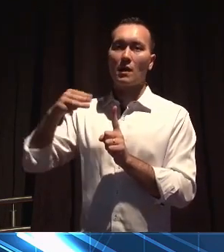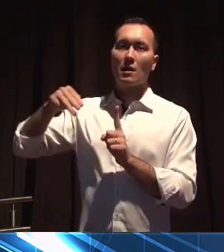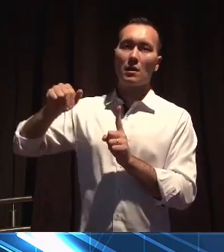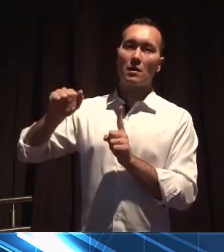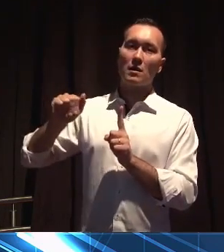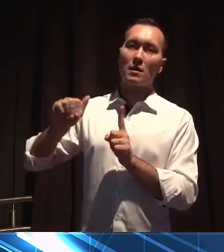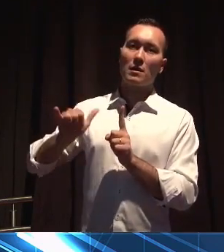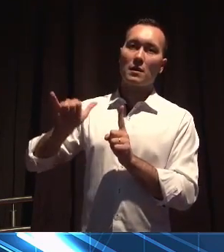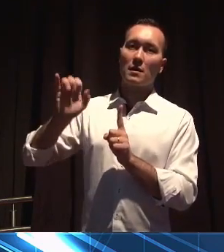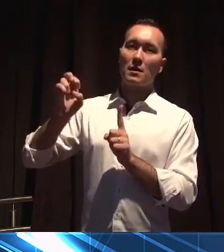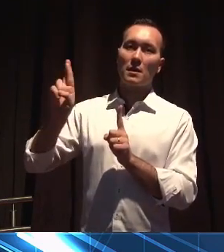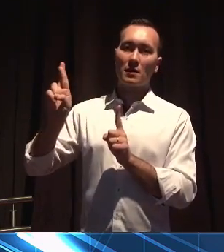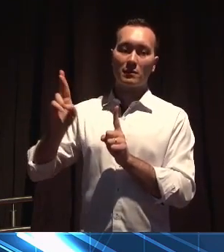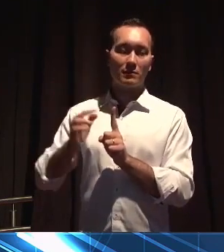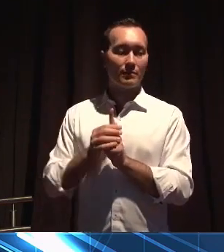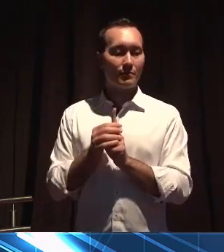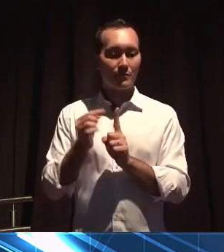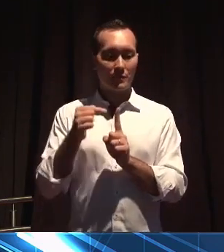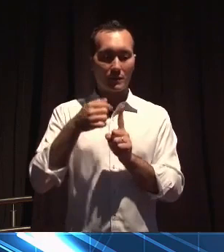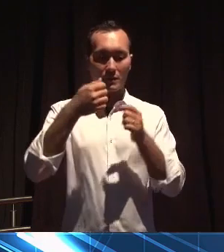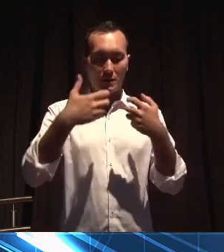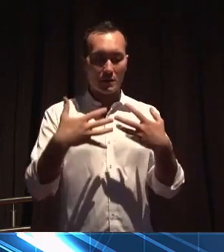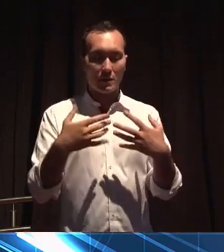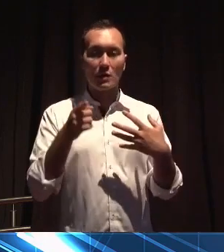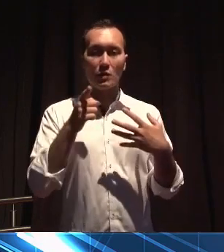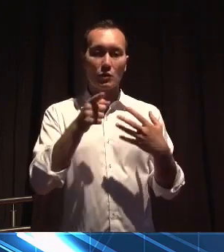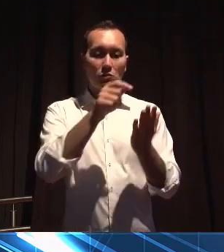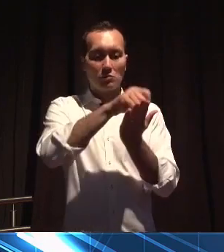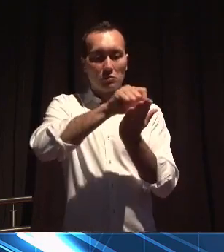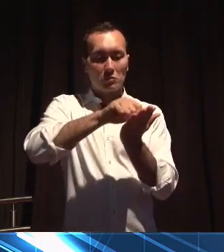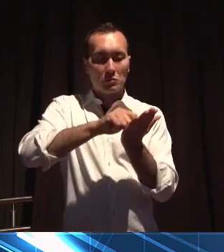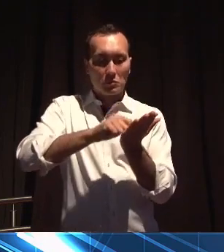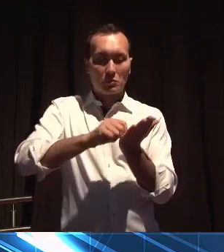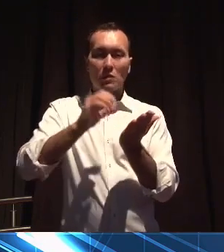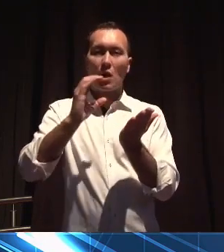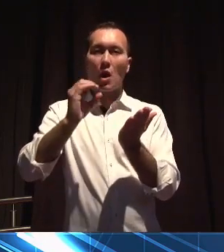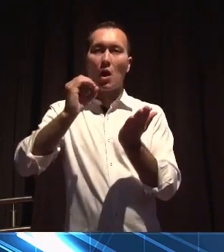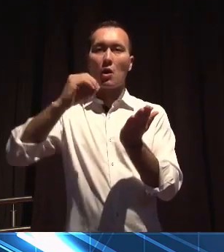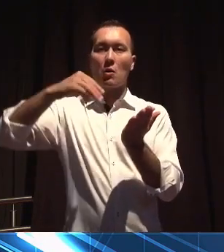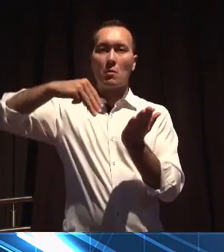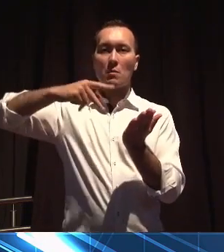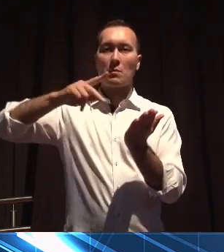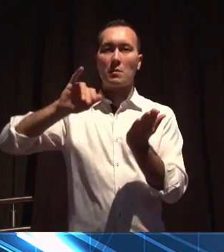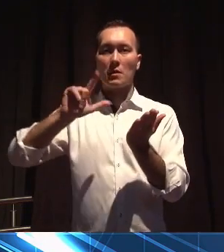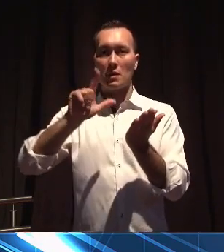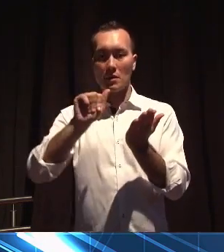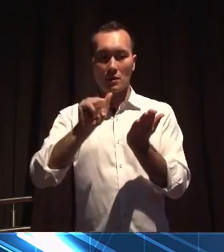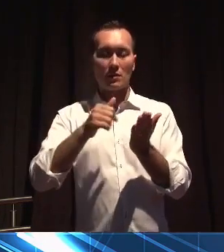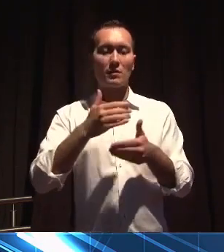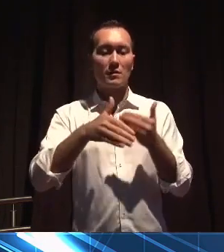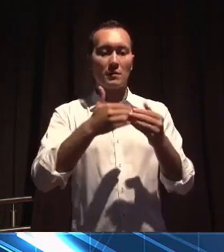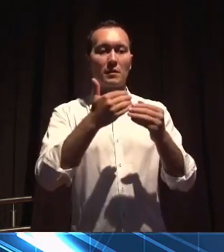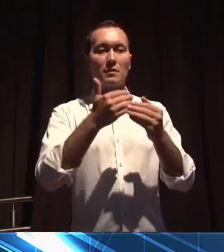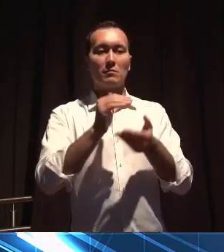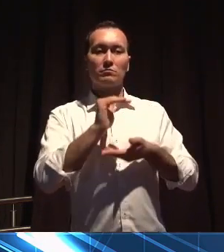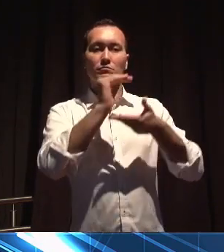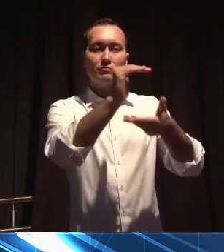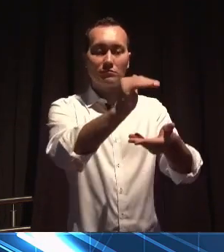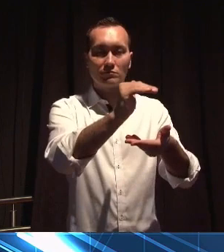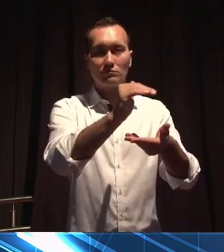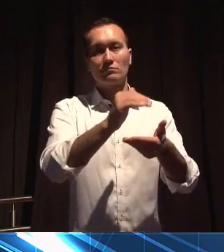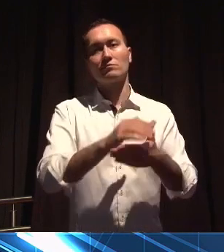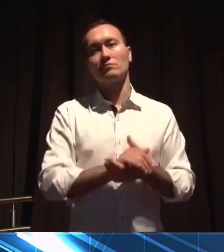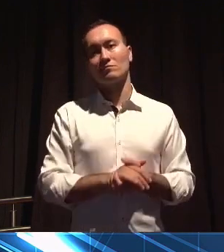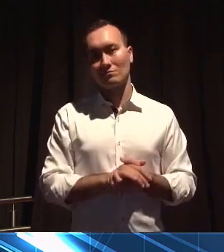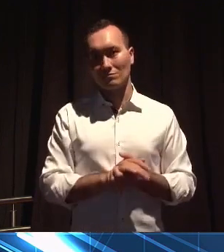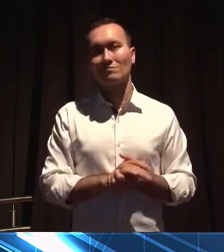você compila você entrega e você usa deixa disponível para alguém usar então é como você fechasse um